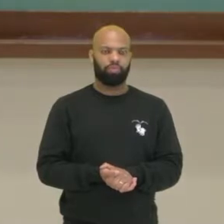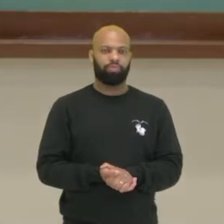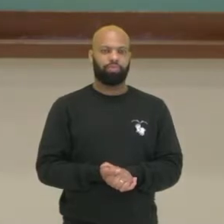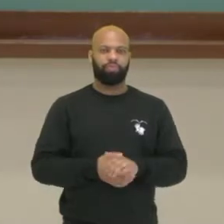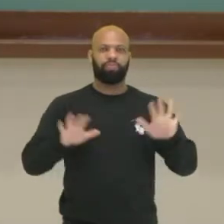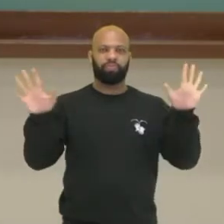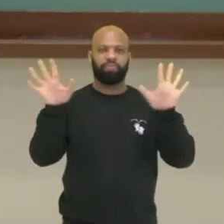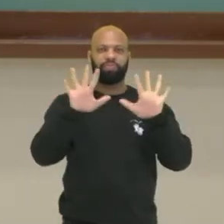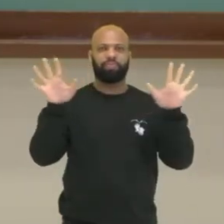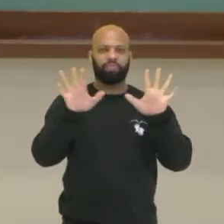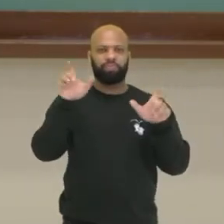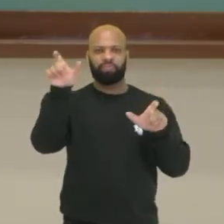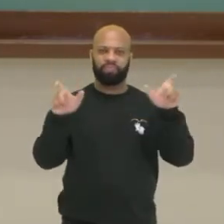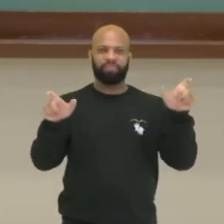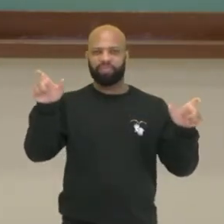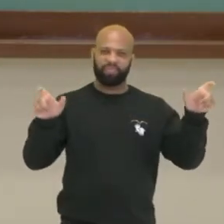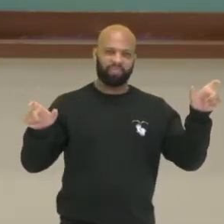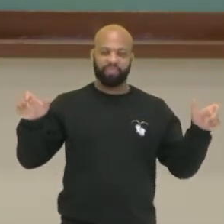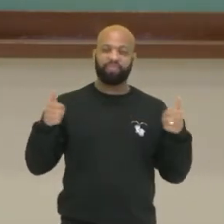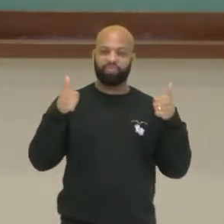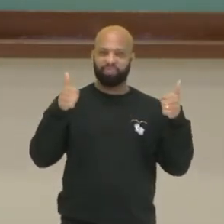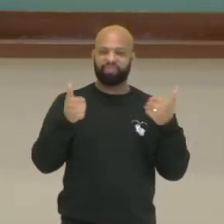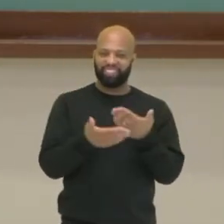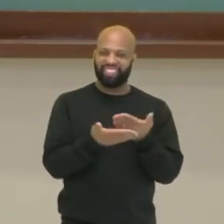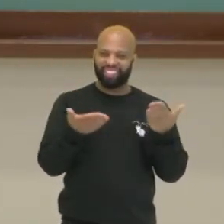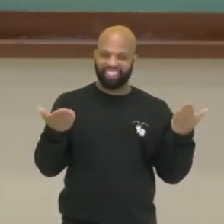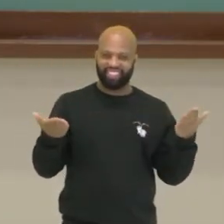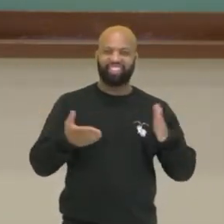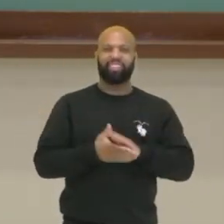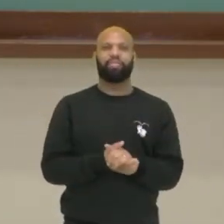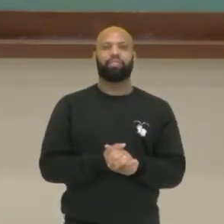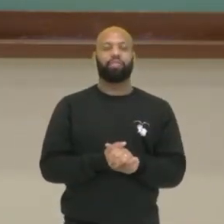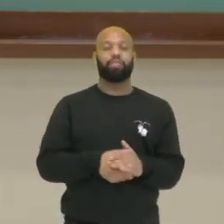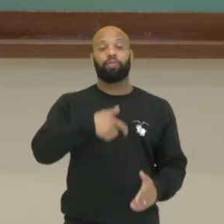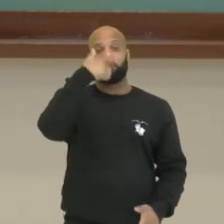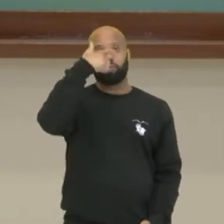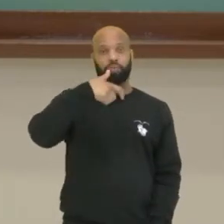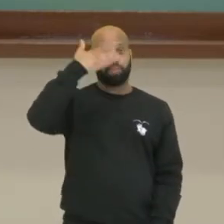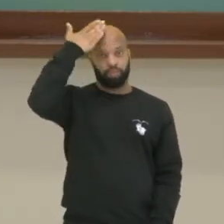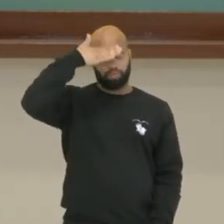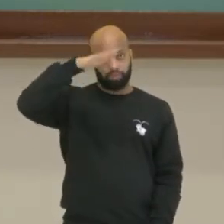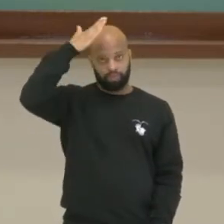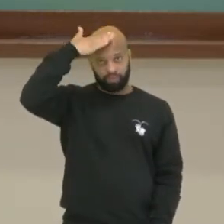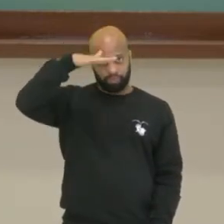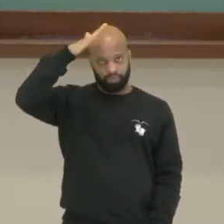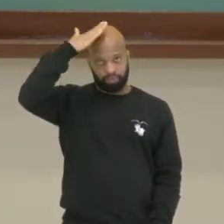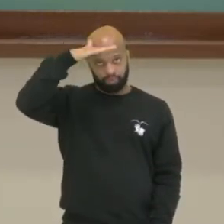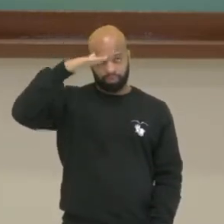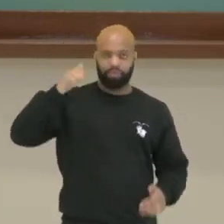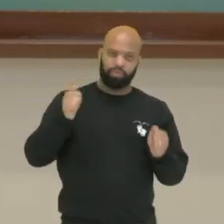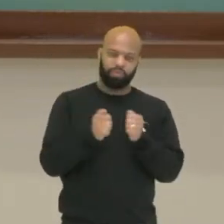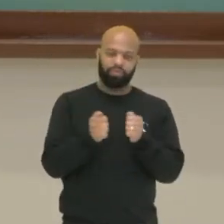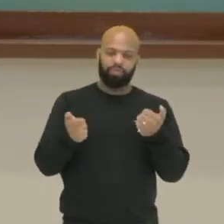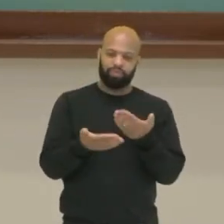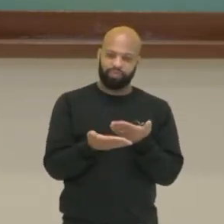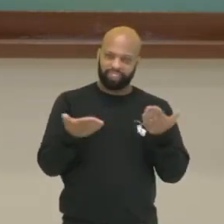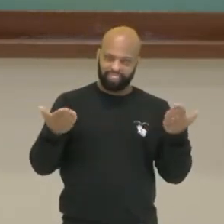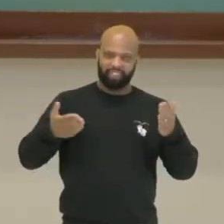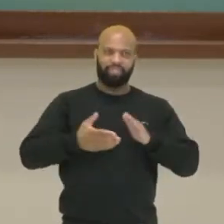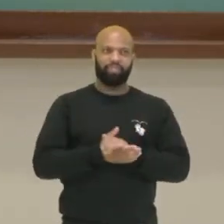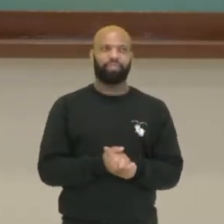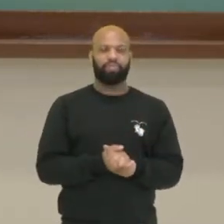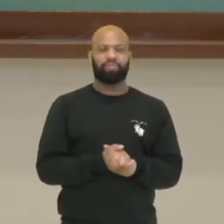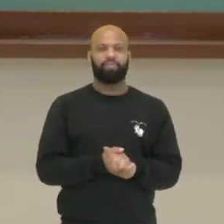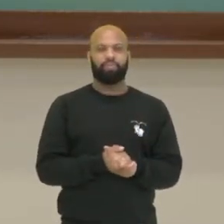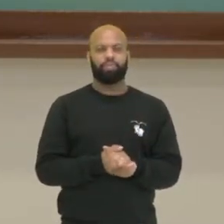Salve, salve, salve, meu querido e minha querida! Tudo bem com vocês? Professor Adriano chegando aqui com vocês, meus queridos.